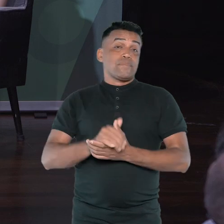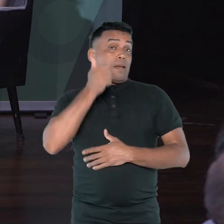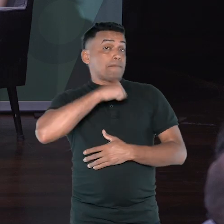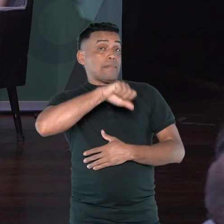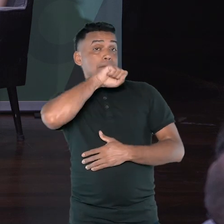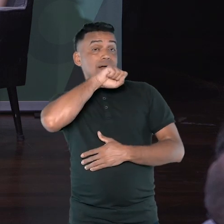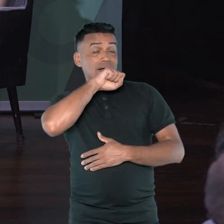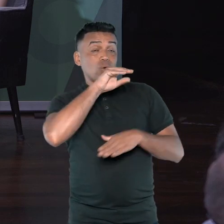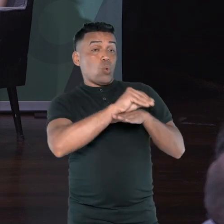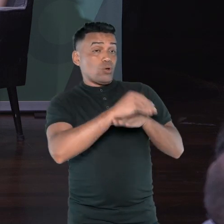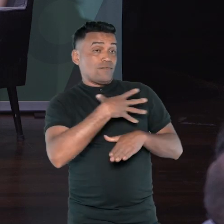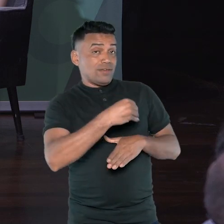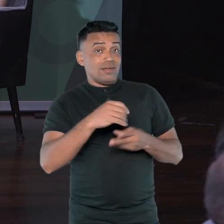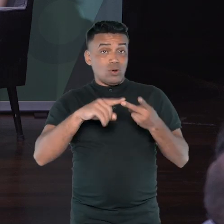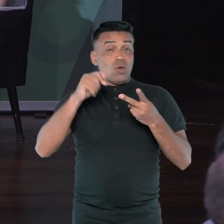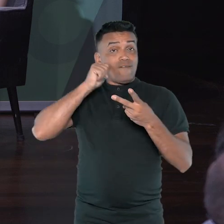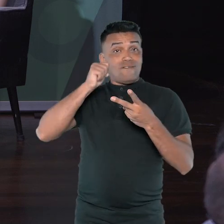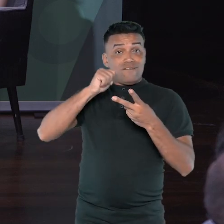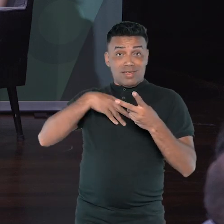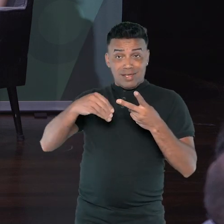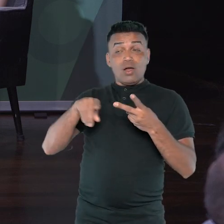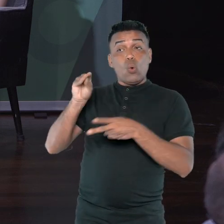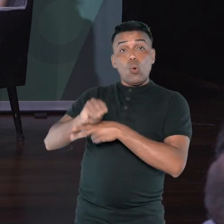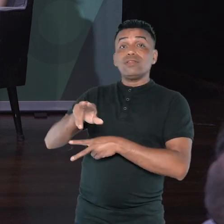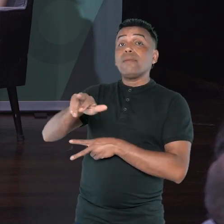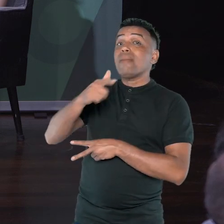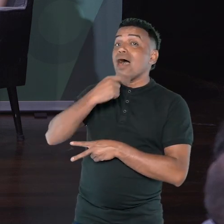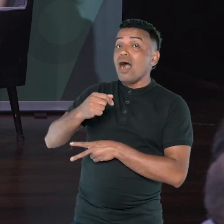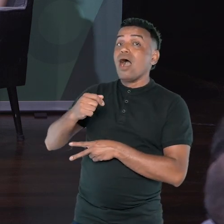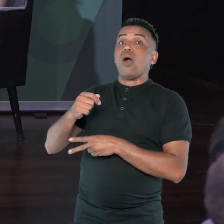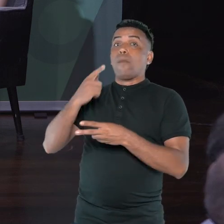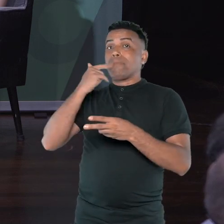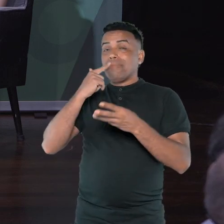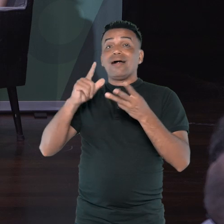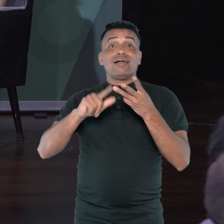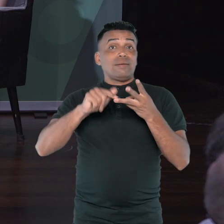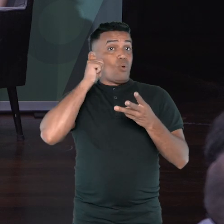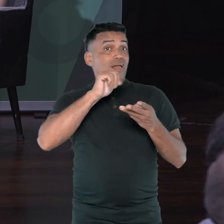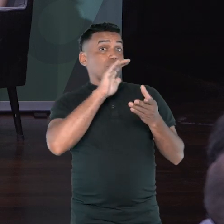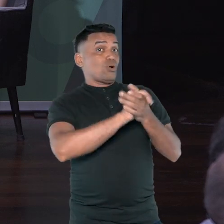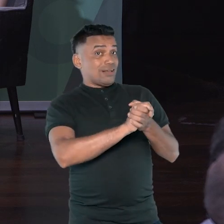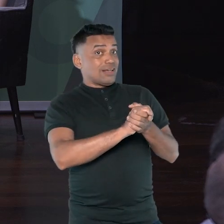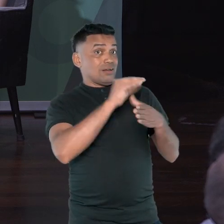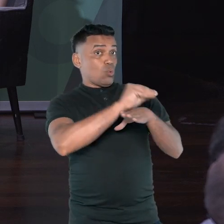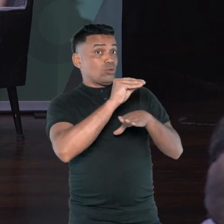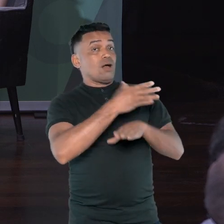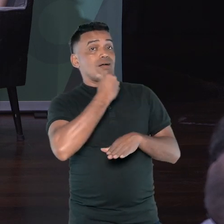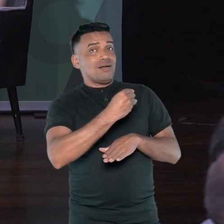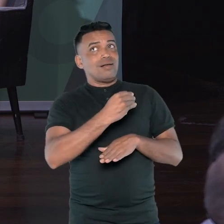as filhas que cuidam dos irmãos e dos pais, as esposas que cuidam de seus maridos, as donas de